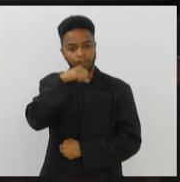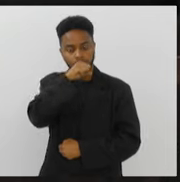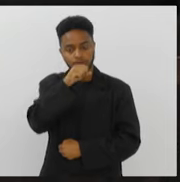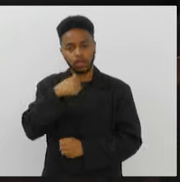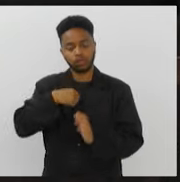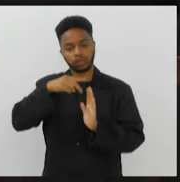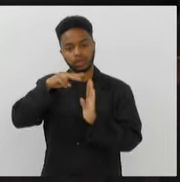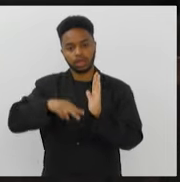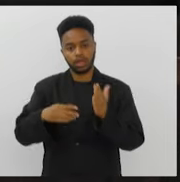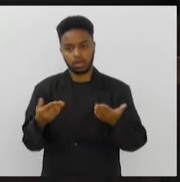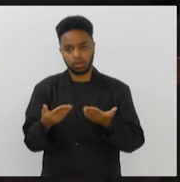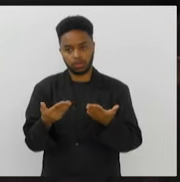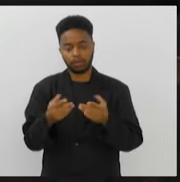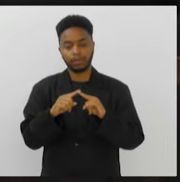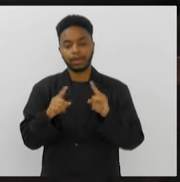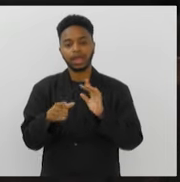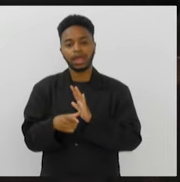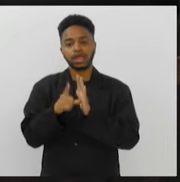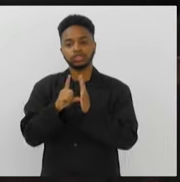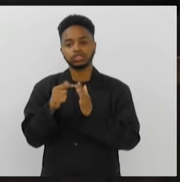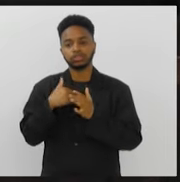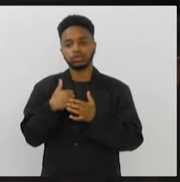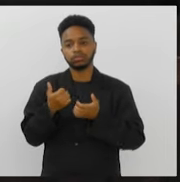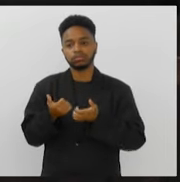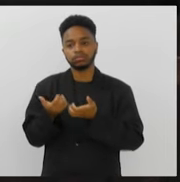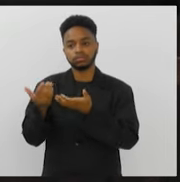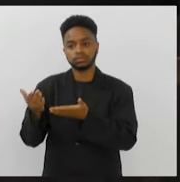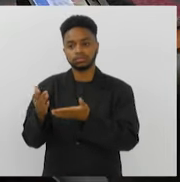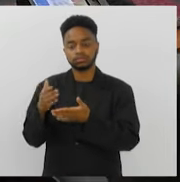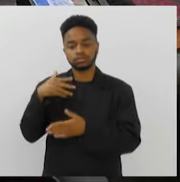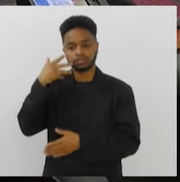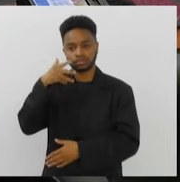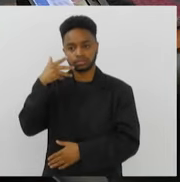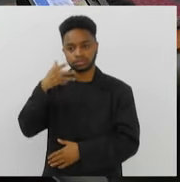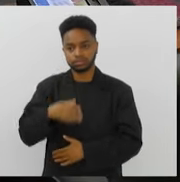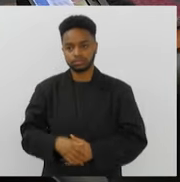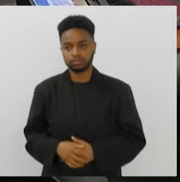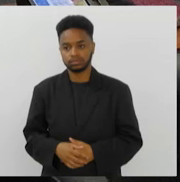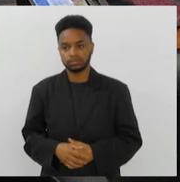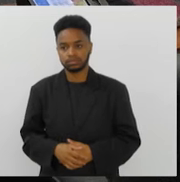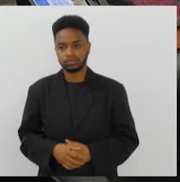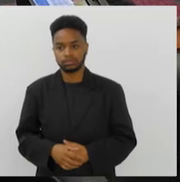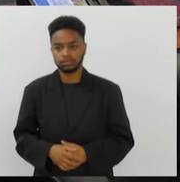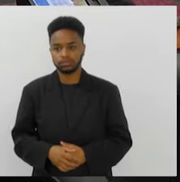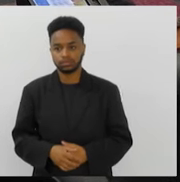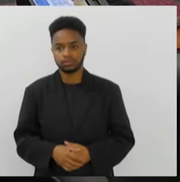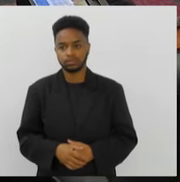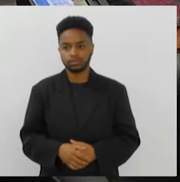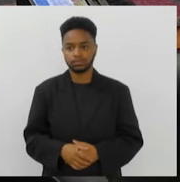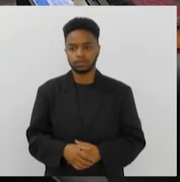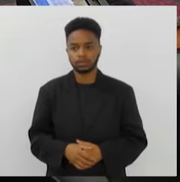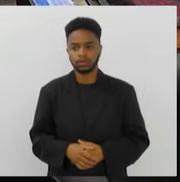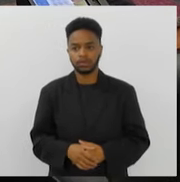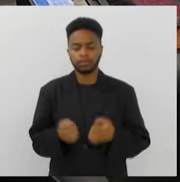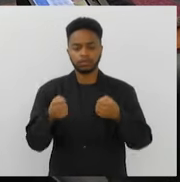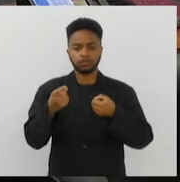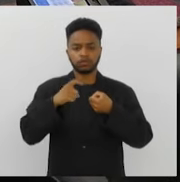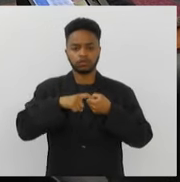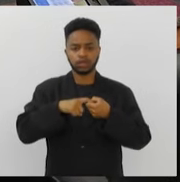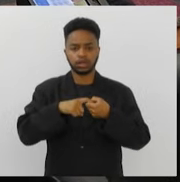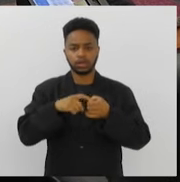aqui. Antes, vou conceder a palavra aqui. Vou falar sobre... Sumiu. Tem que voltar, gente. Não, vou falar sobre